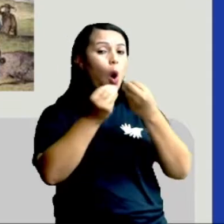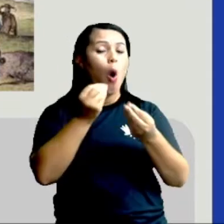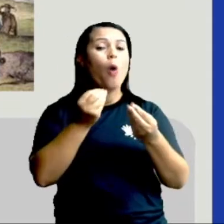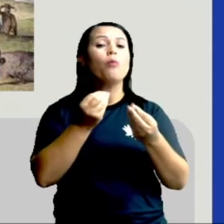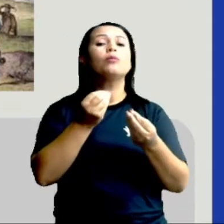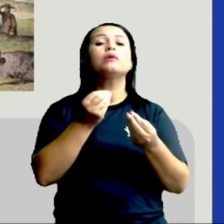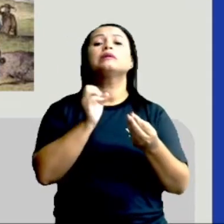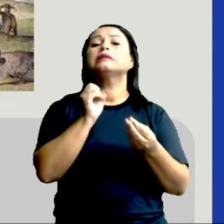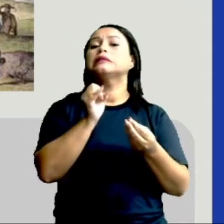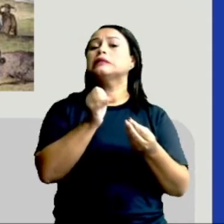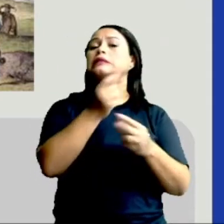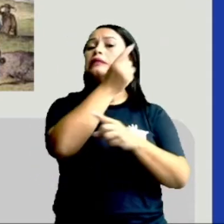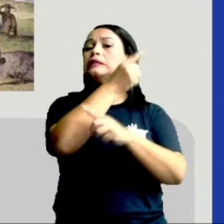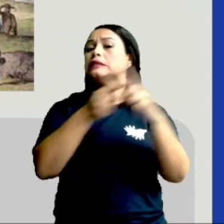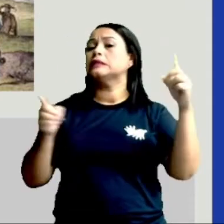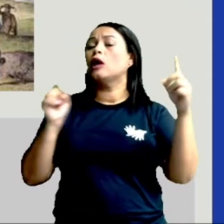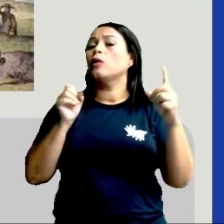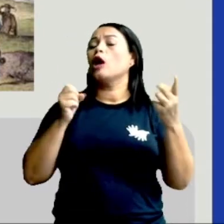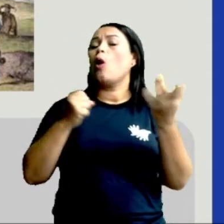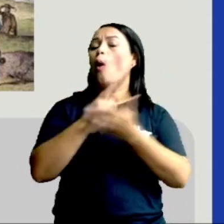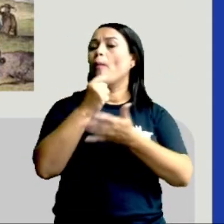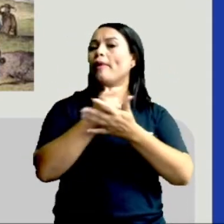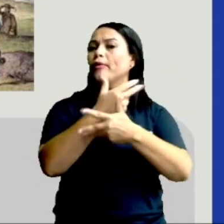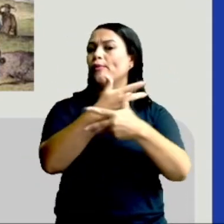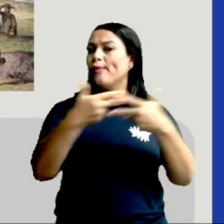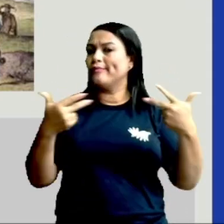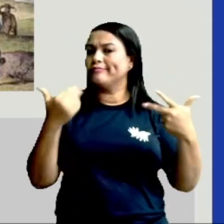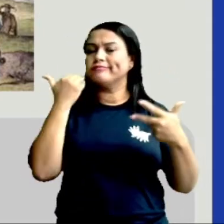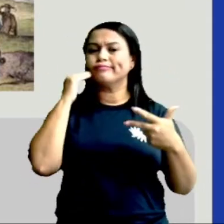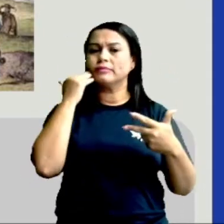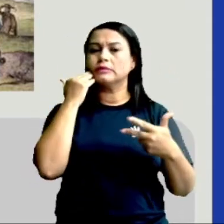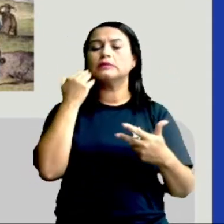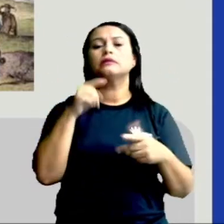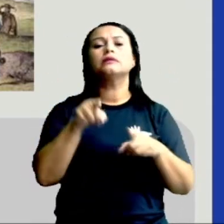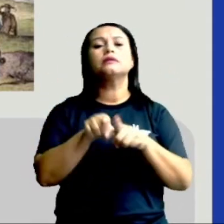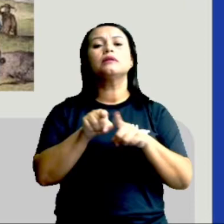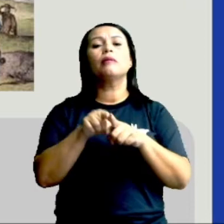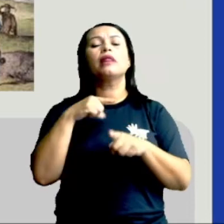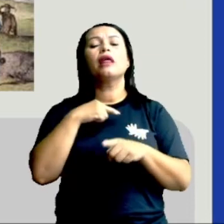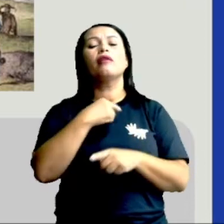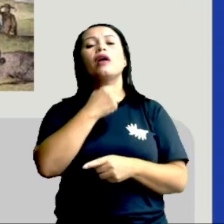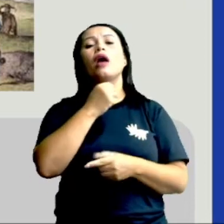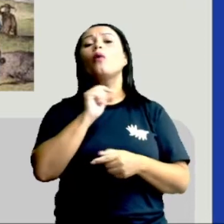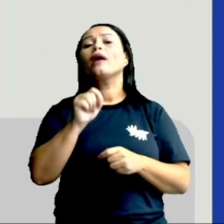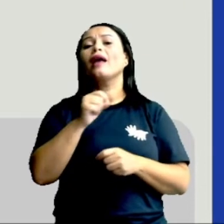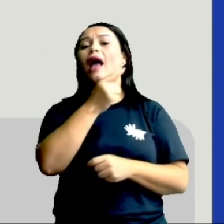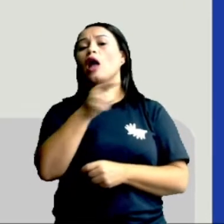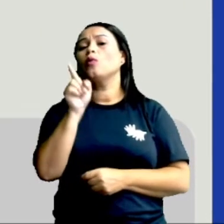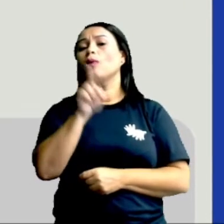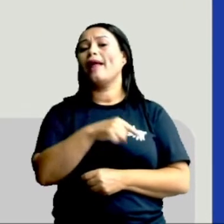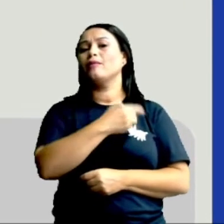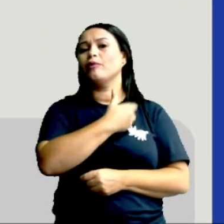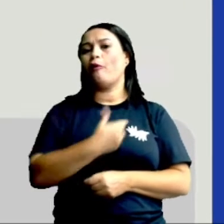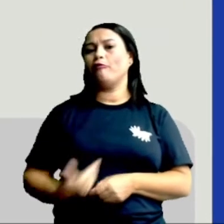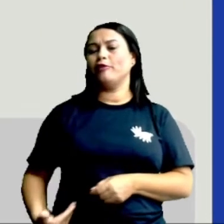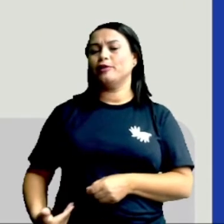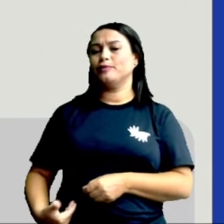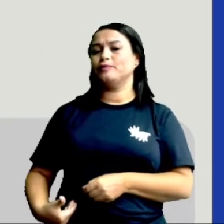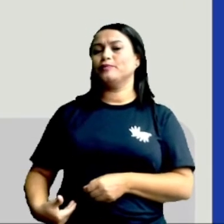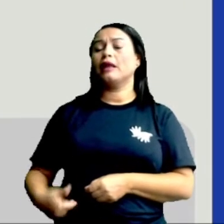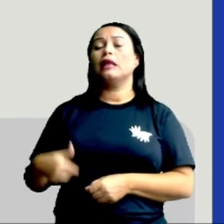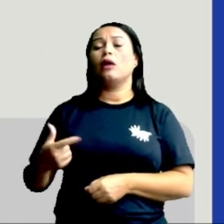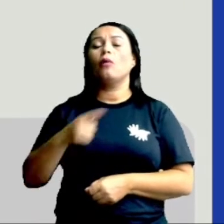compra. Anulavam-se, assim, concessões feitas pelo governo aos imigrantes.